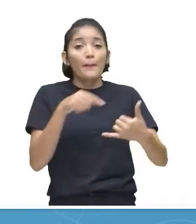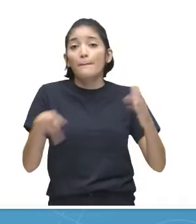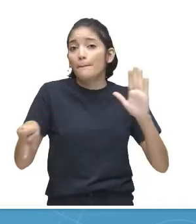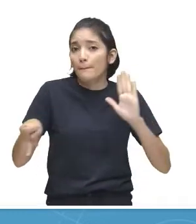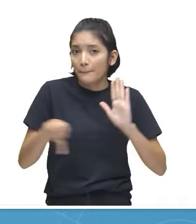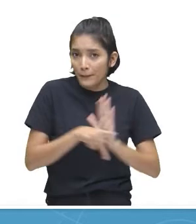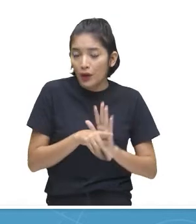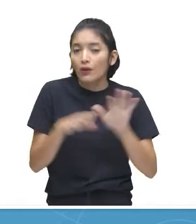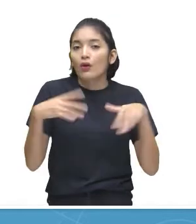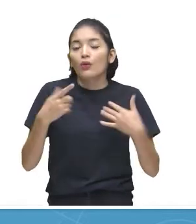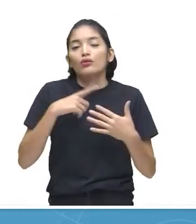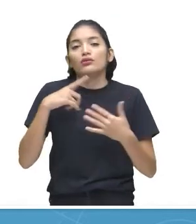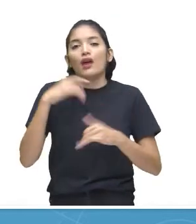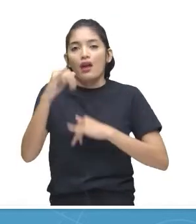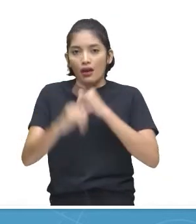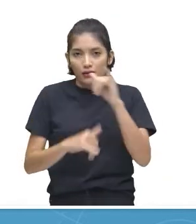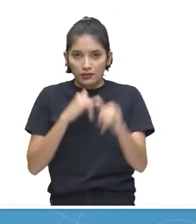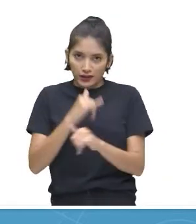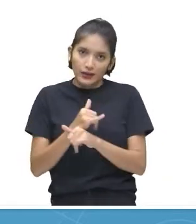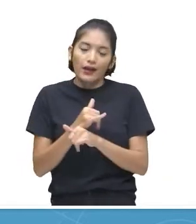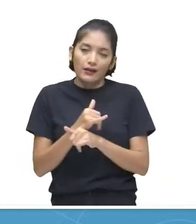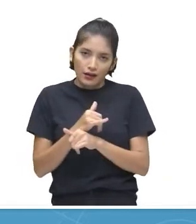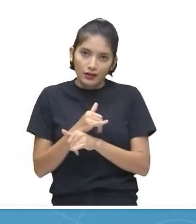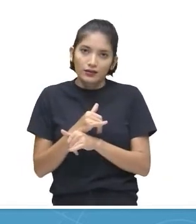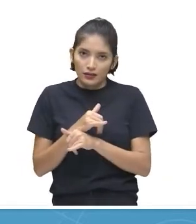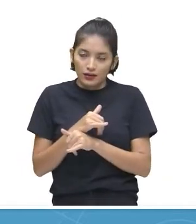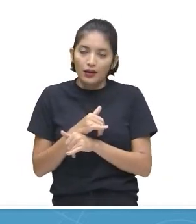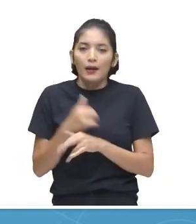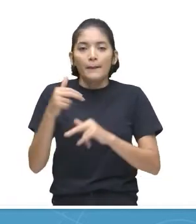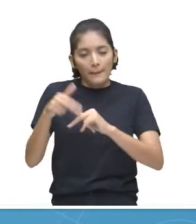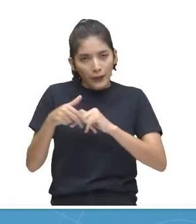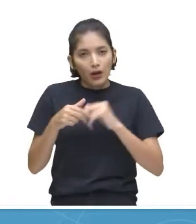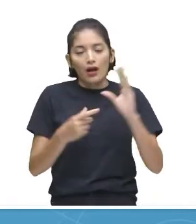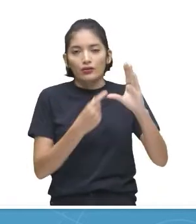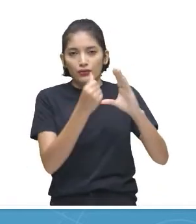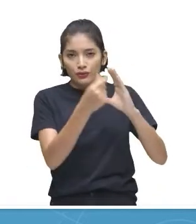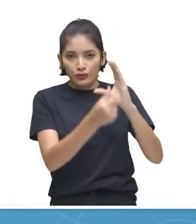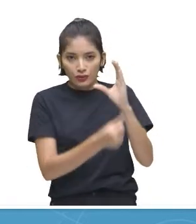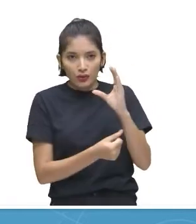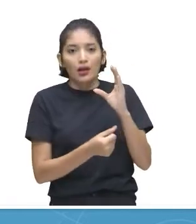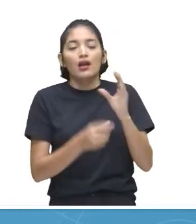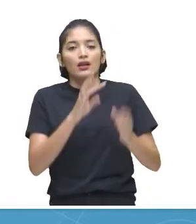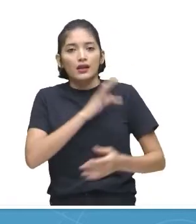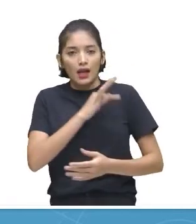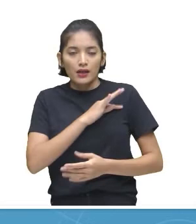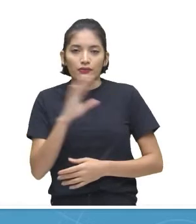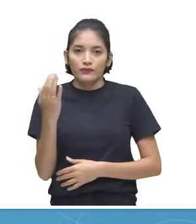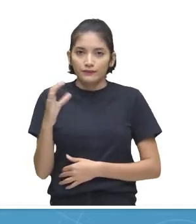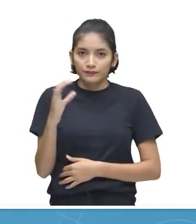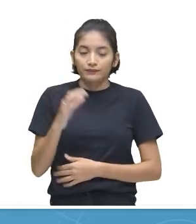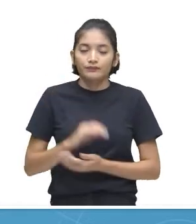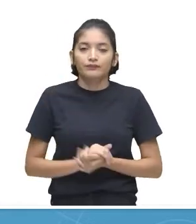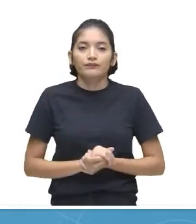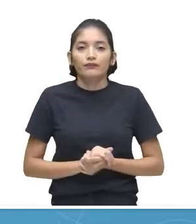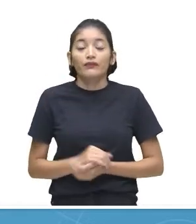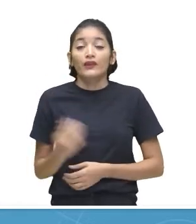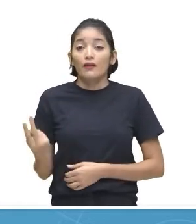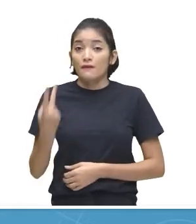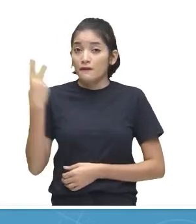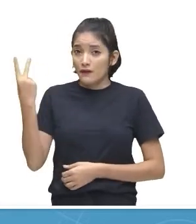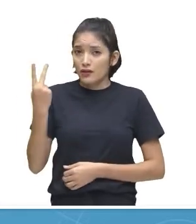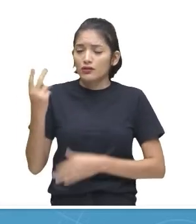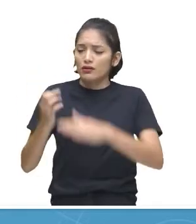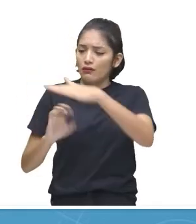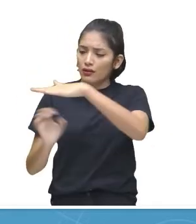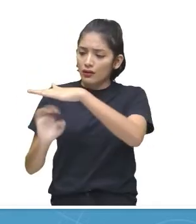muito maior quando você tem um acesso à internet, que é resultado do capitalismo técnico-científico. Então, a valorização das empresas que vão